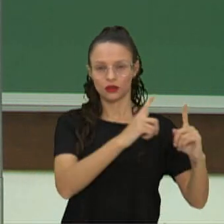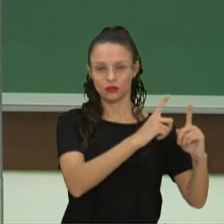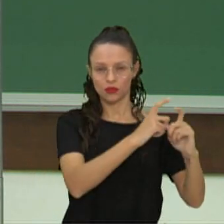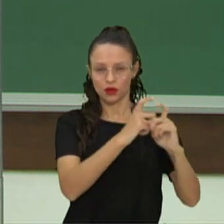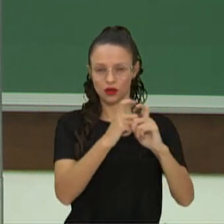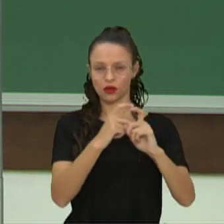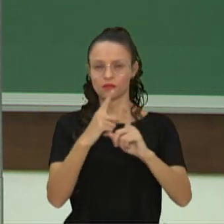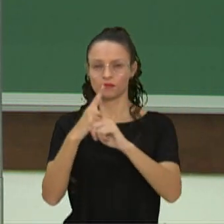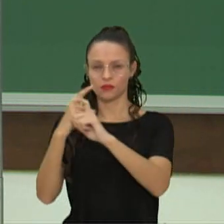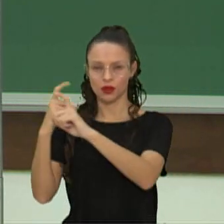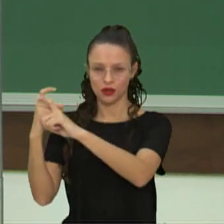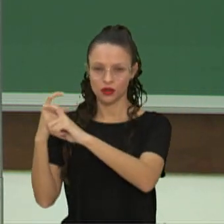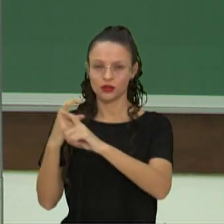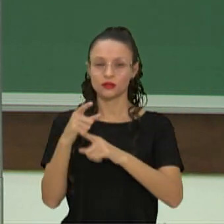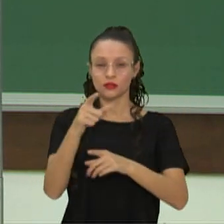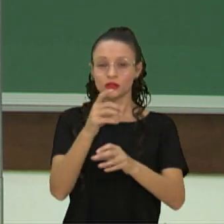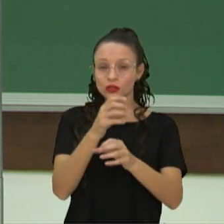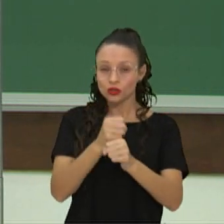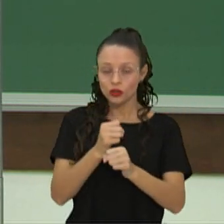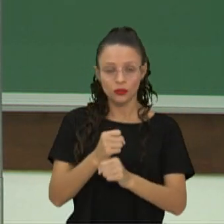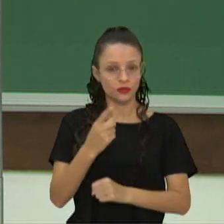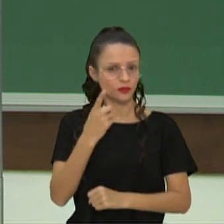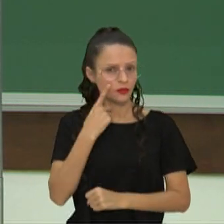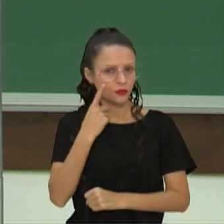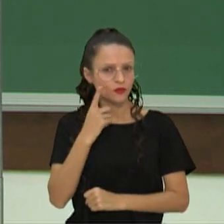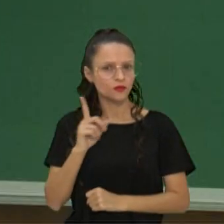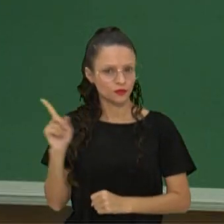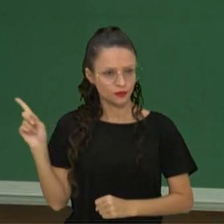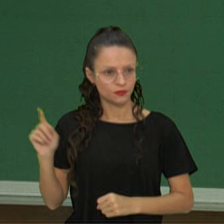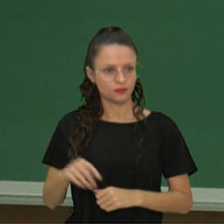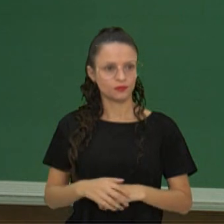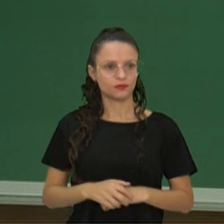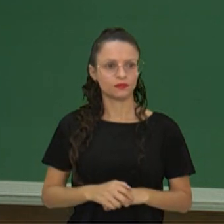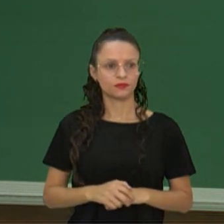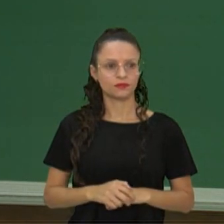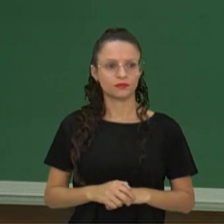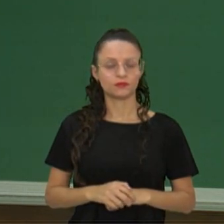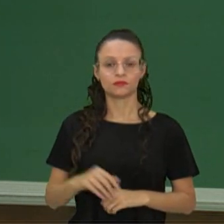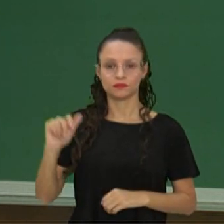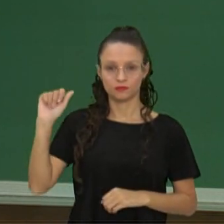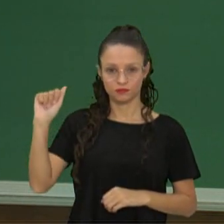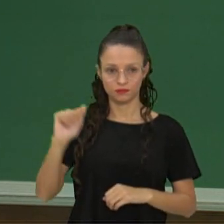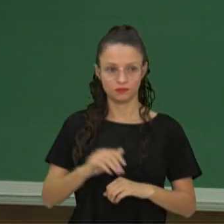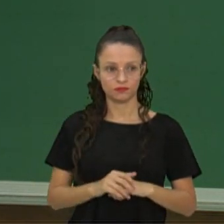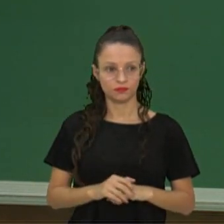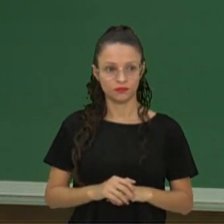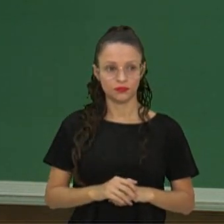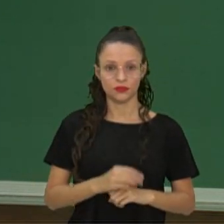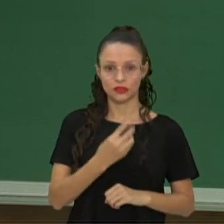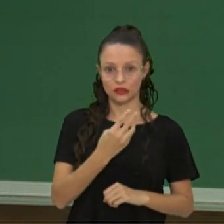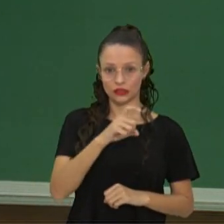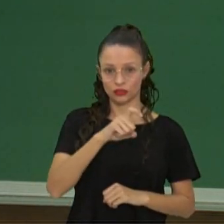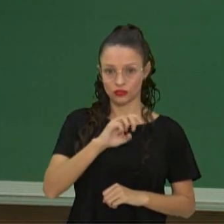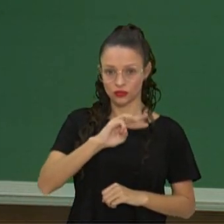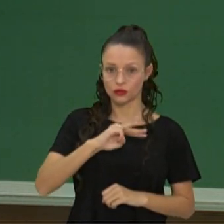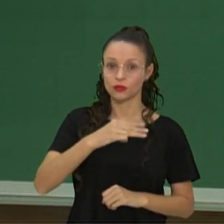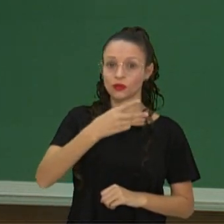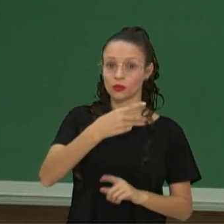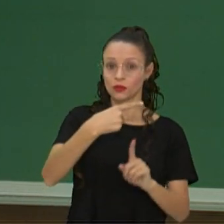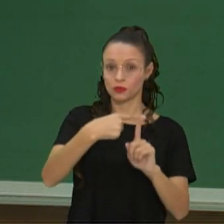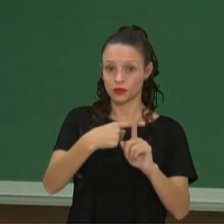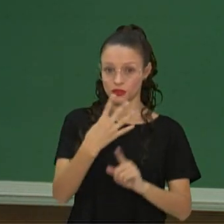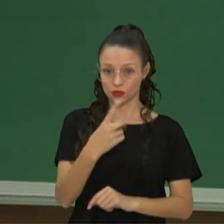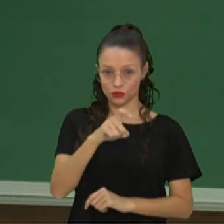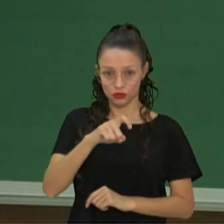dados, vamos conferir e conversar um pouquinho sobre essas operações. Na letra A diz assim, ó, 3x ao cubo